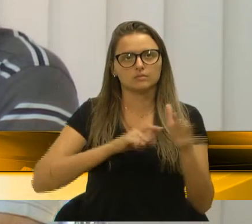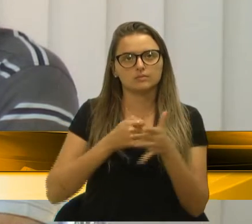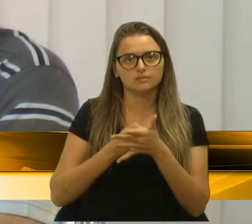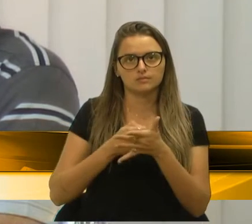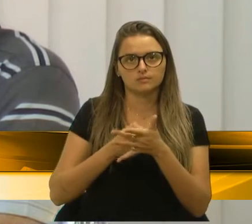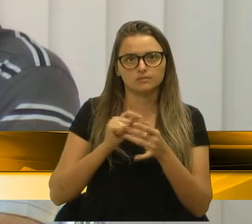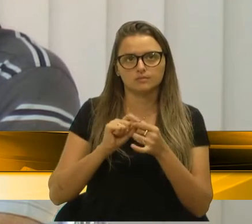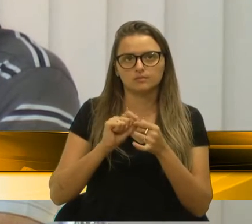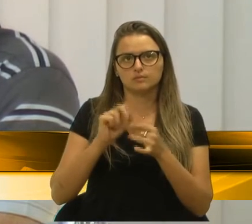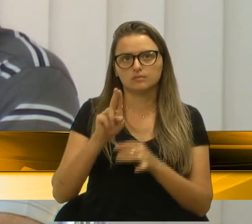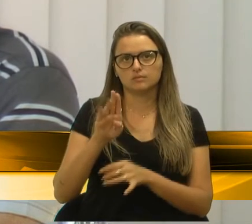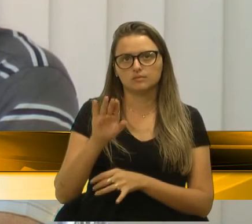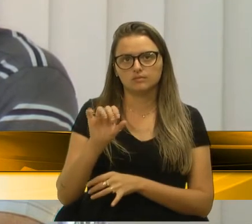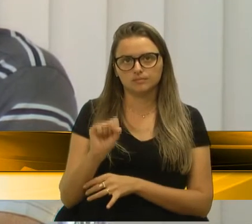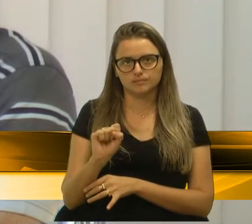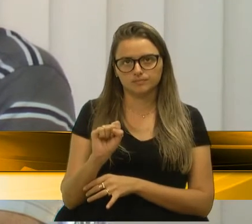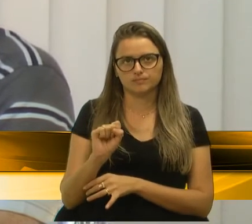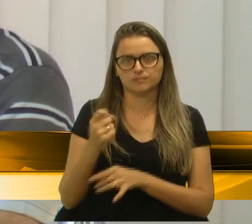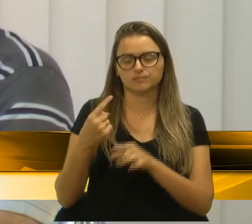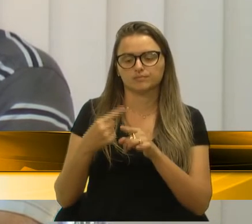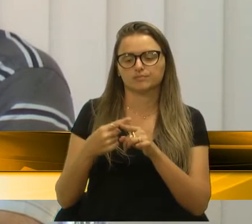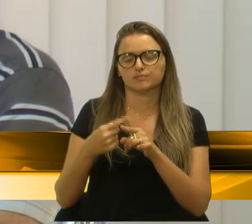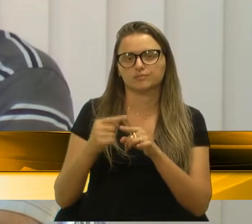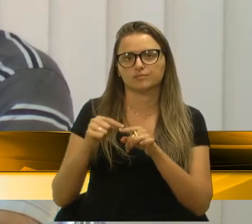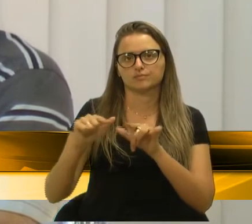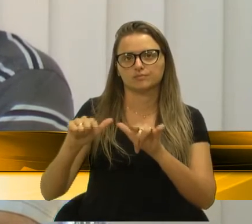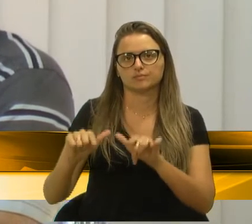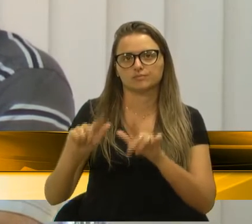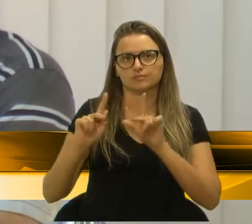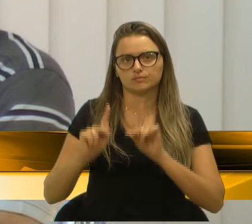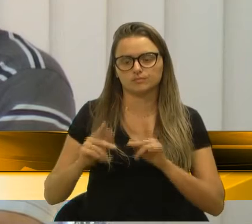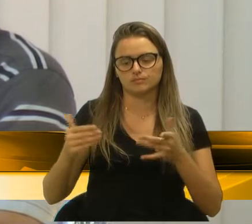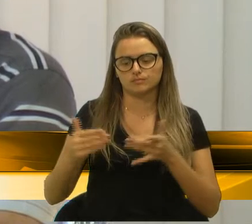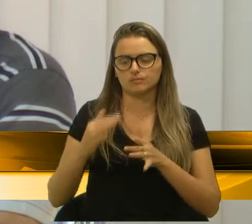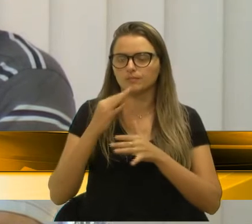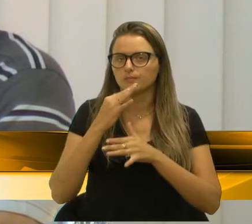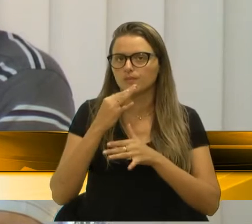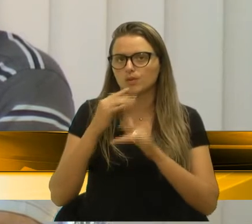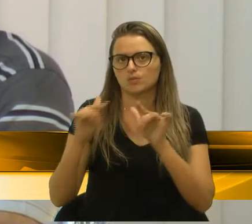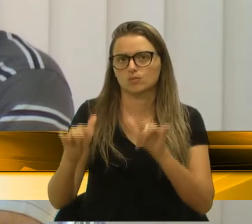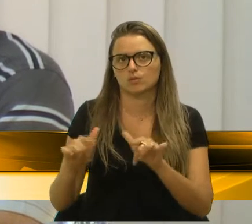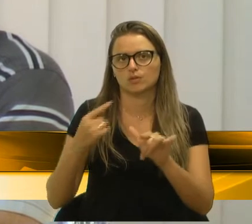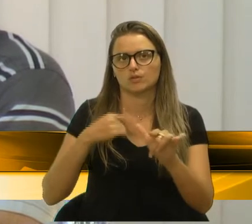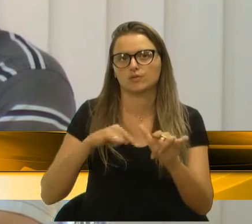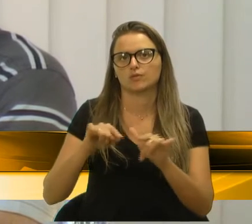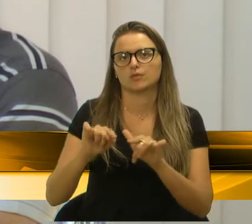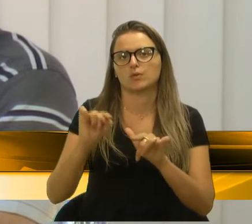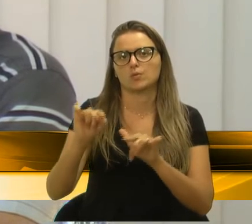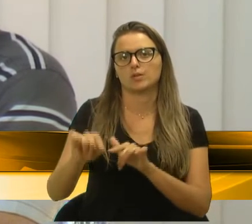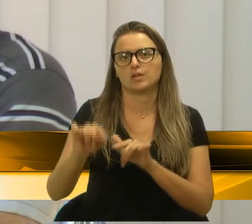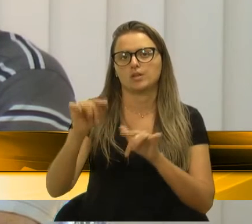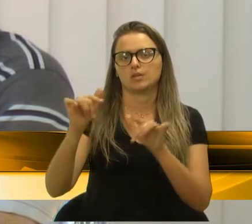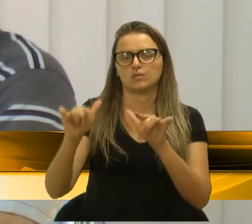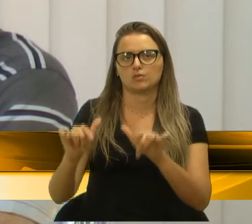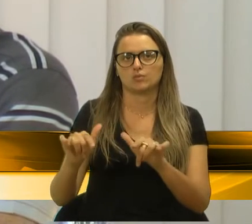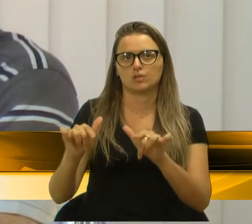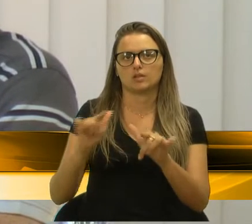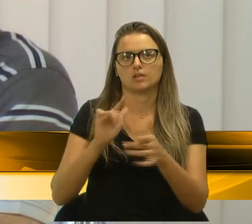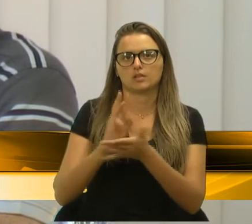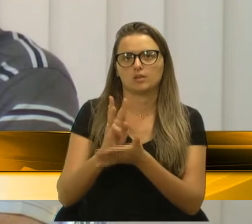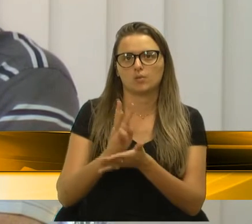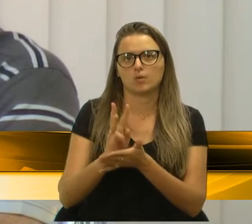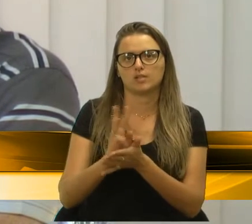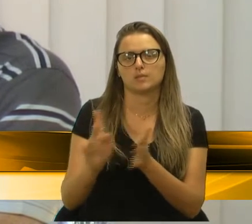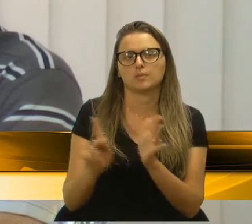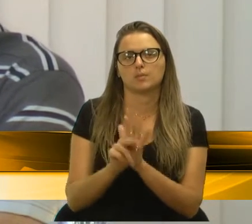nas UBSs, porque são pessoas que já conhecem, então elas vão ter o acesso ao WhatsApp da